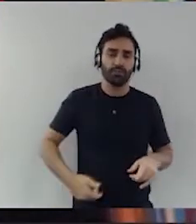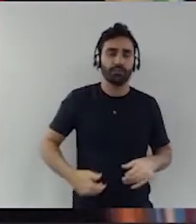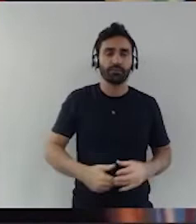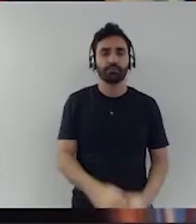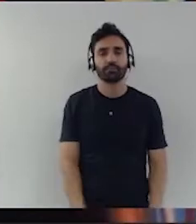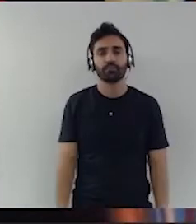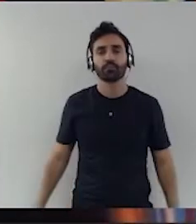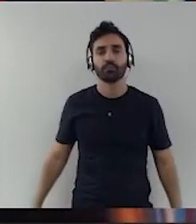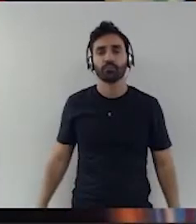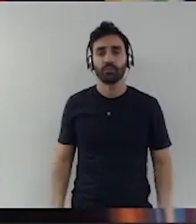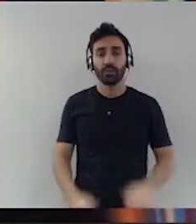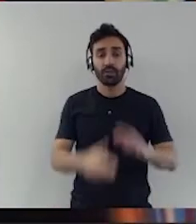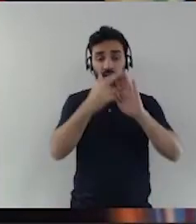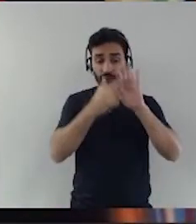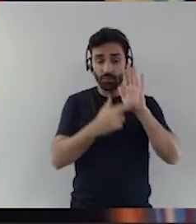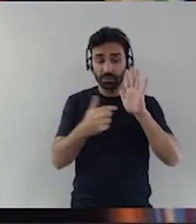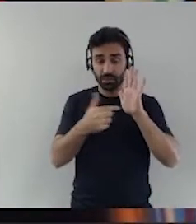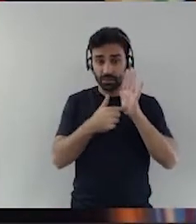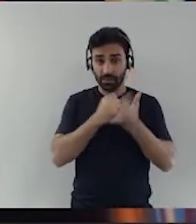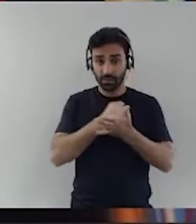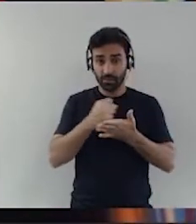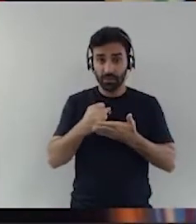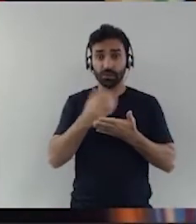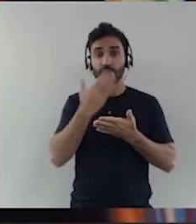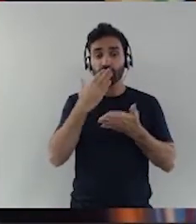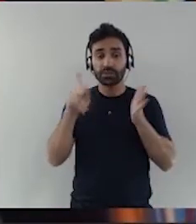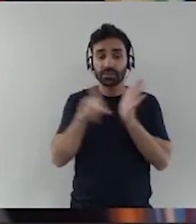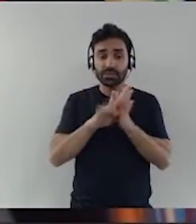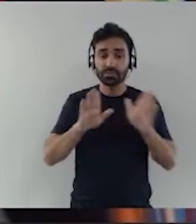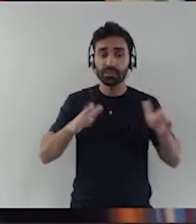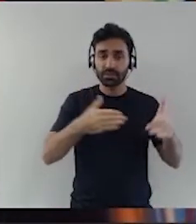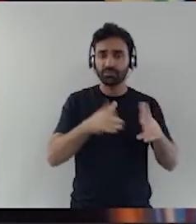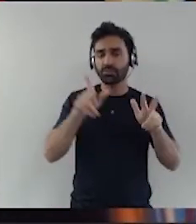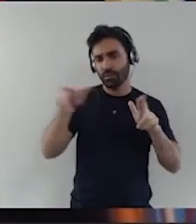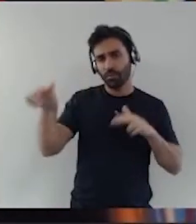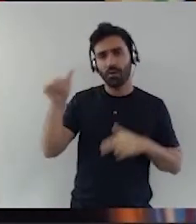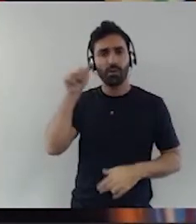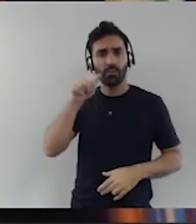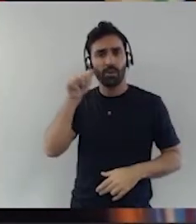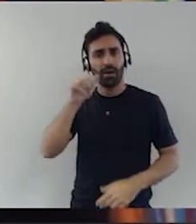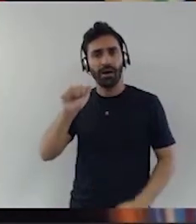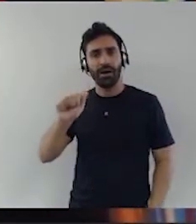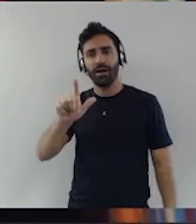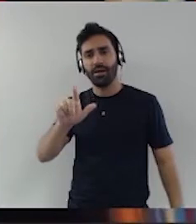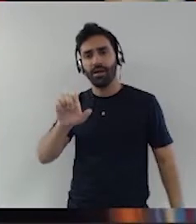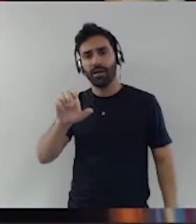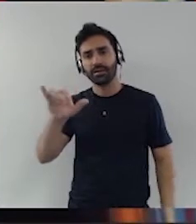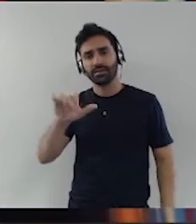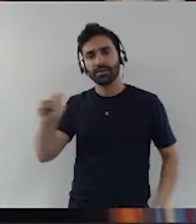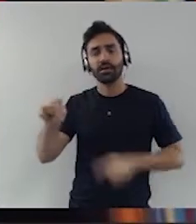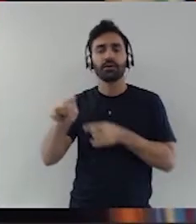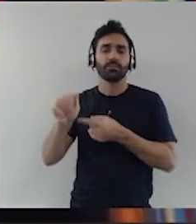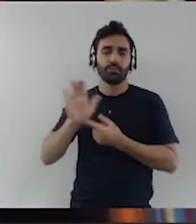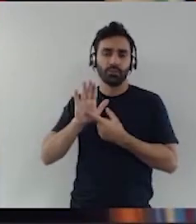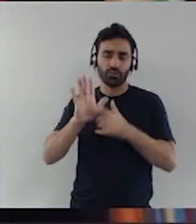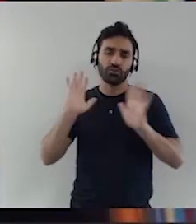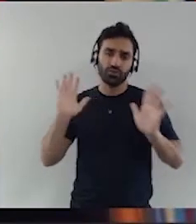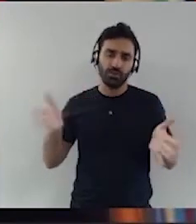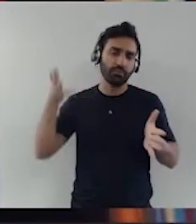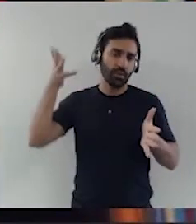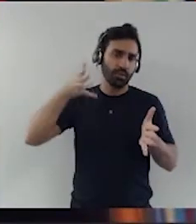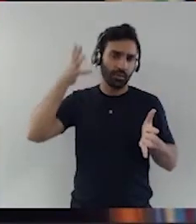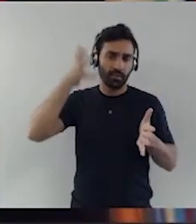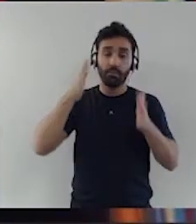Bem, regime contratual peculiar, na forma abordada já inicialmente pela professora Alessia, já traz a nossa atenção